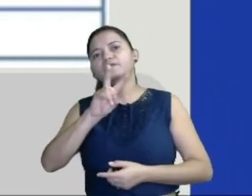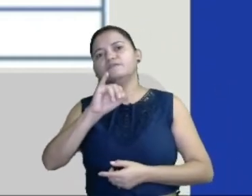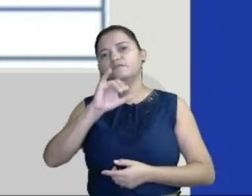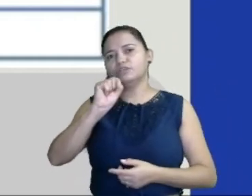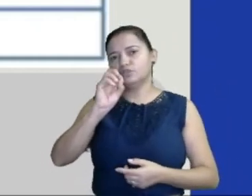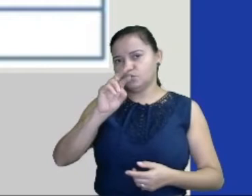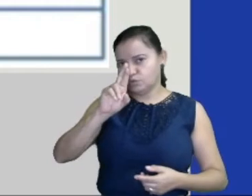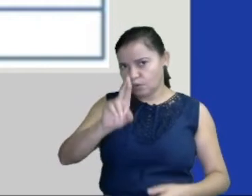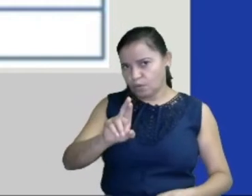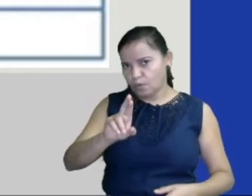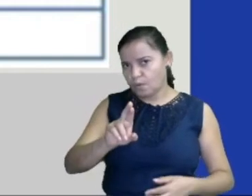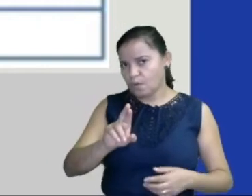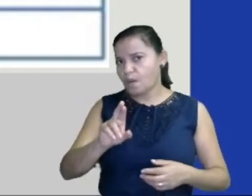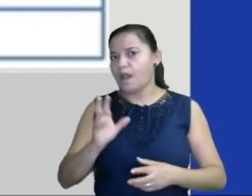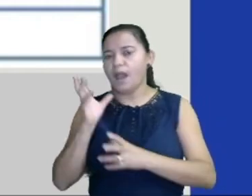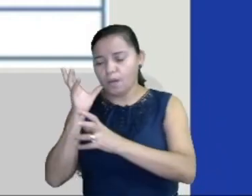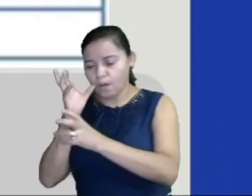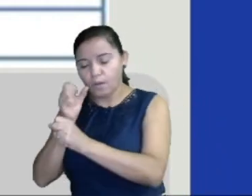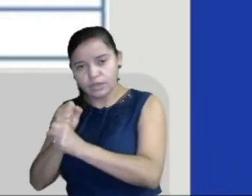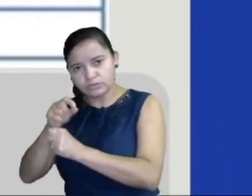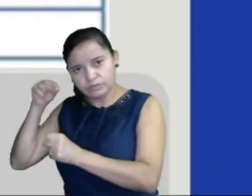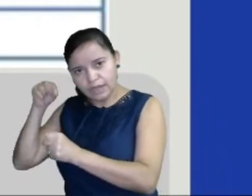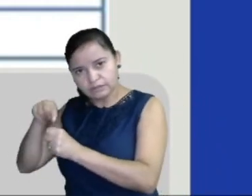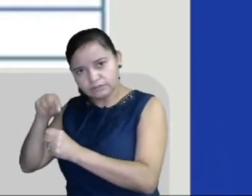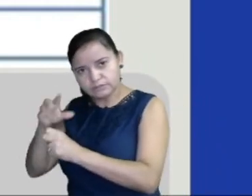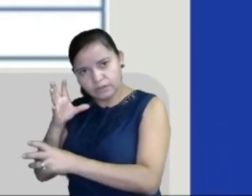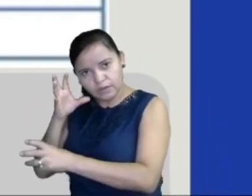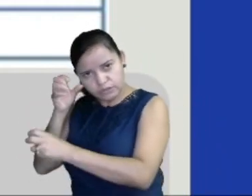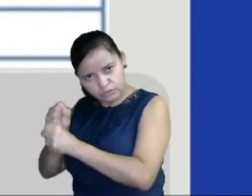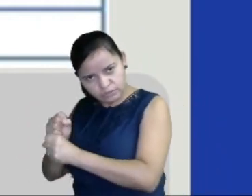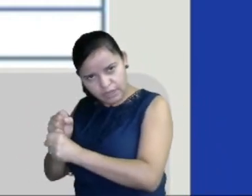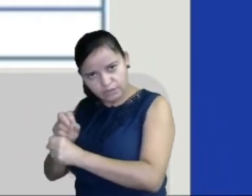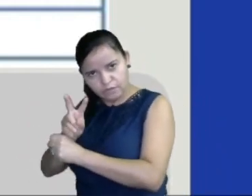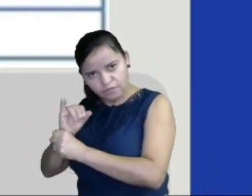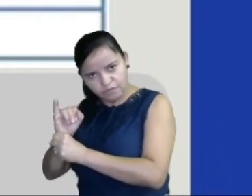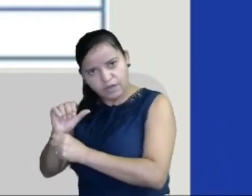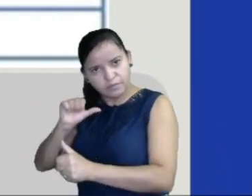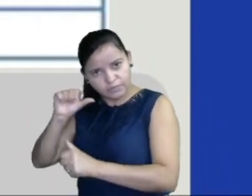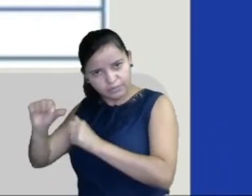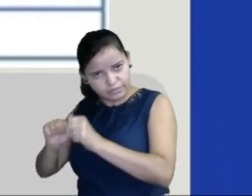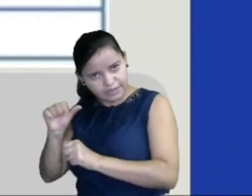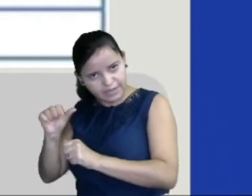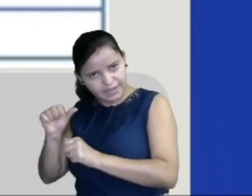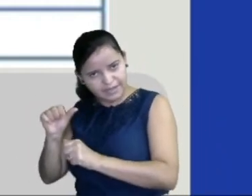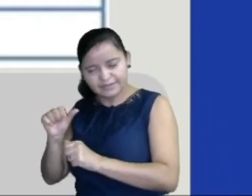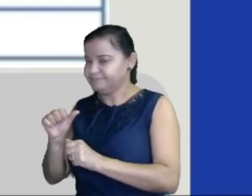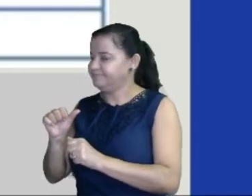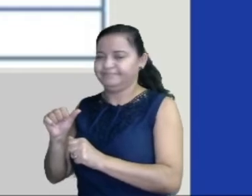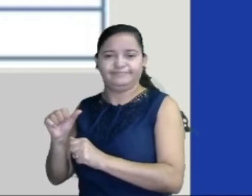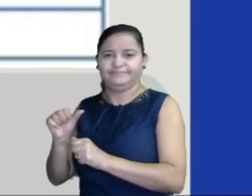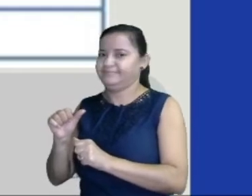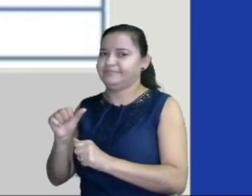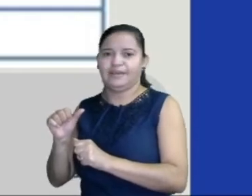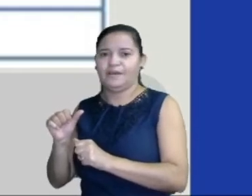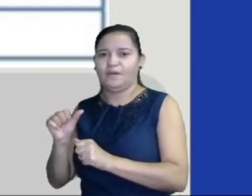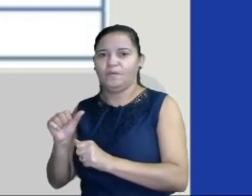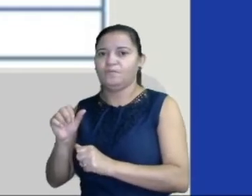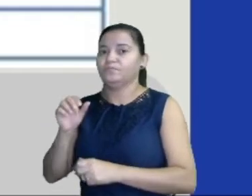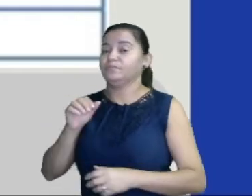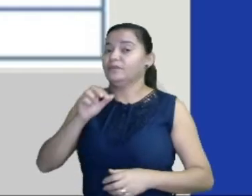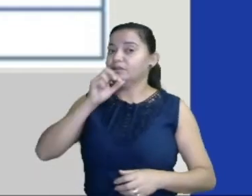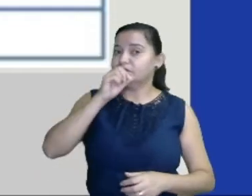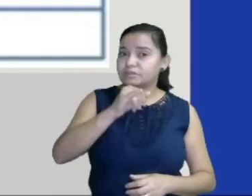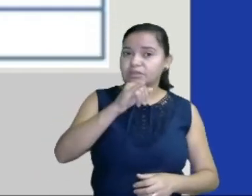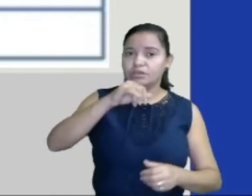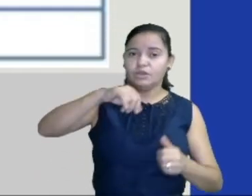ocorre com o quociente ele vai se alterar Não não é lembra-la do que a gente viu dá explicação seu